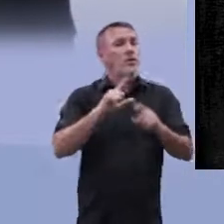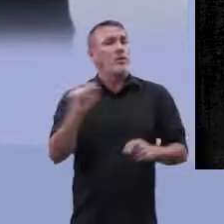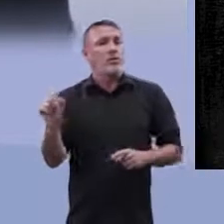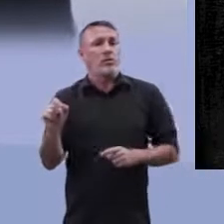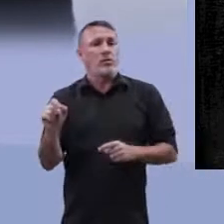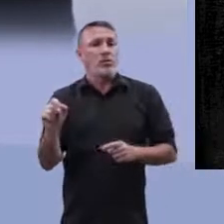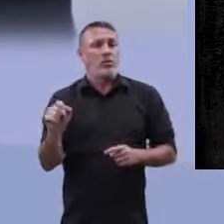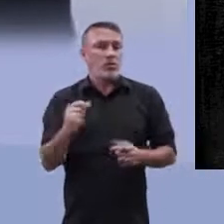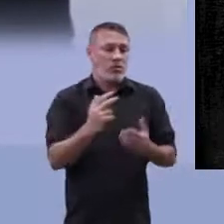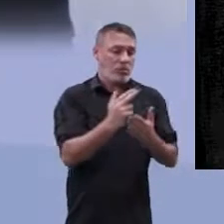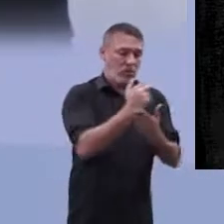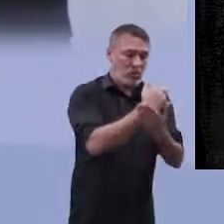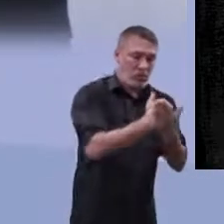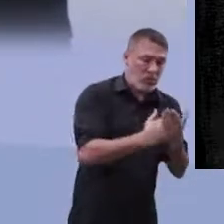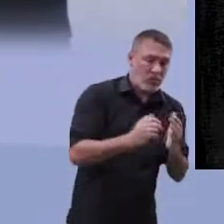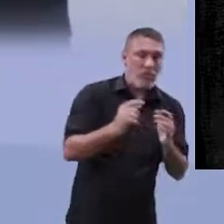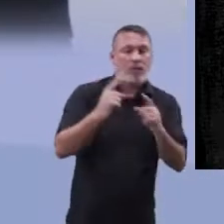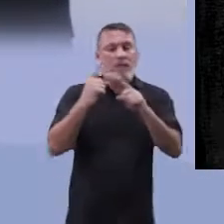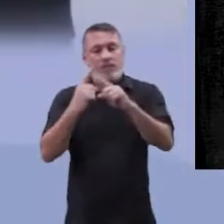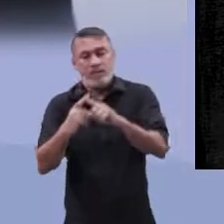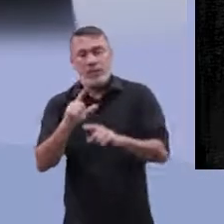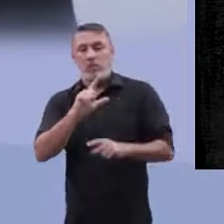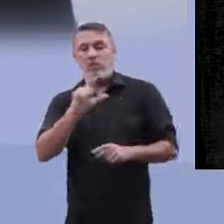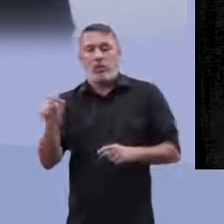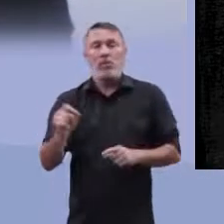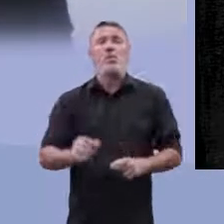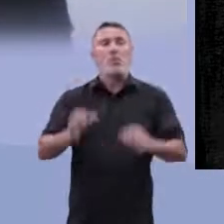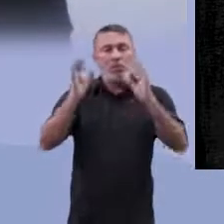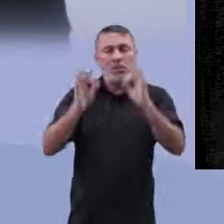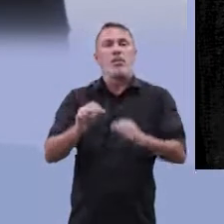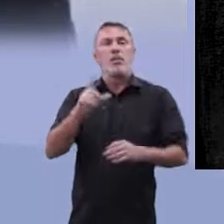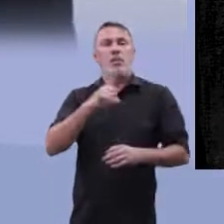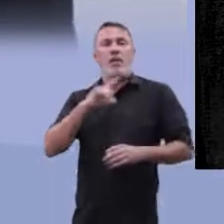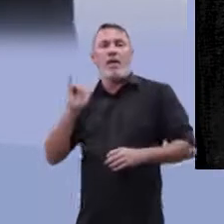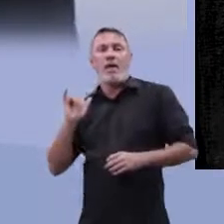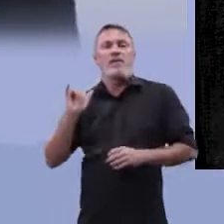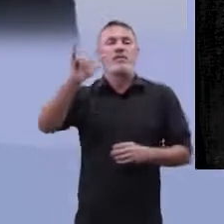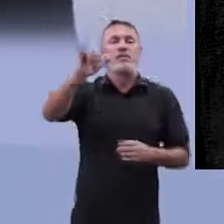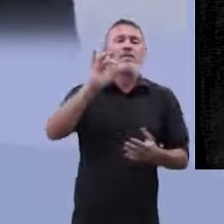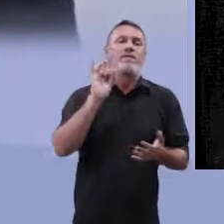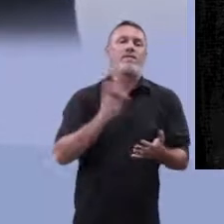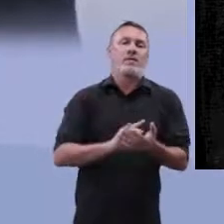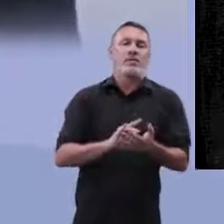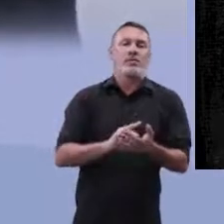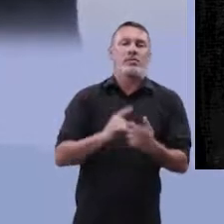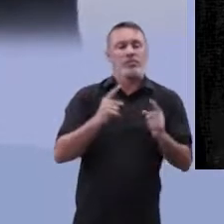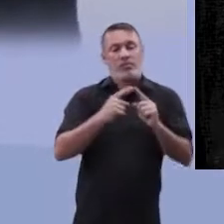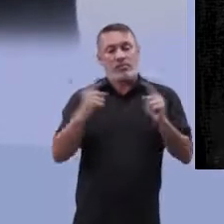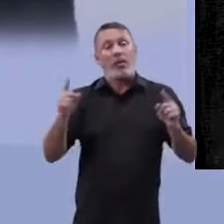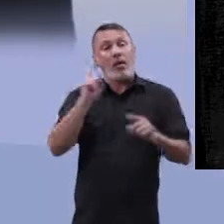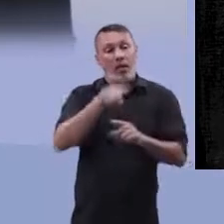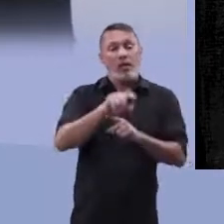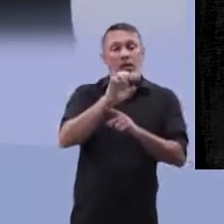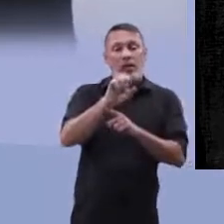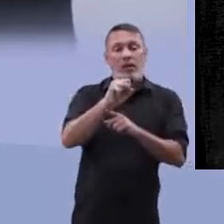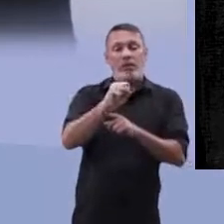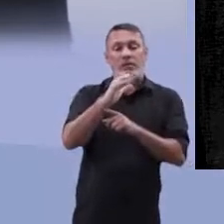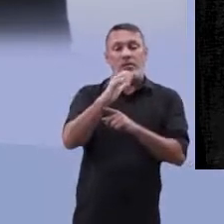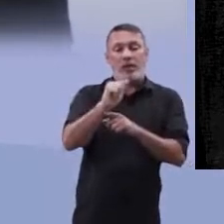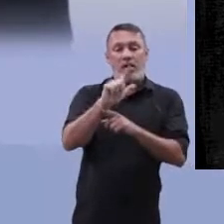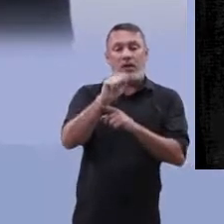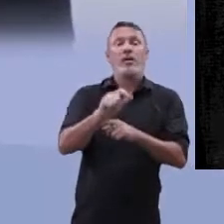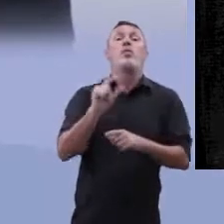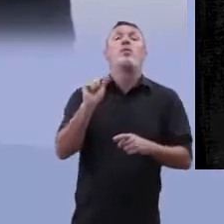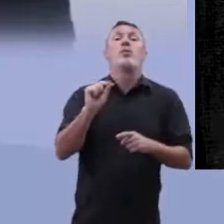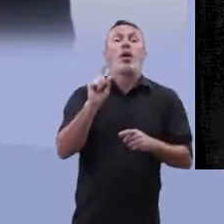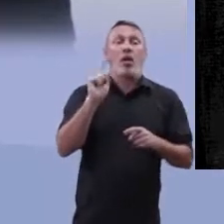multiplicar por 100. Aquelas medidas do desenho, multiplica por 100 que você vai ter as medidas do avião na vida real. A escala nada